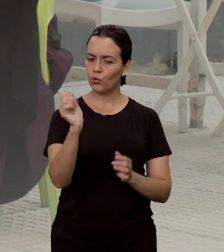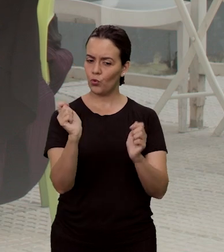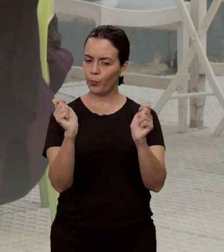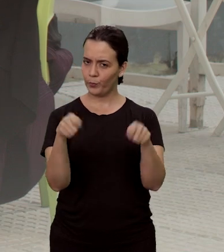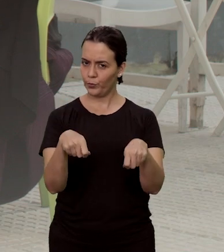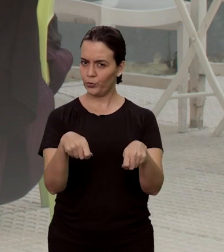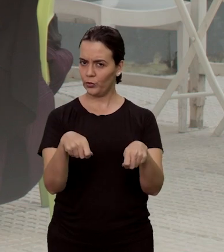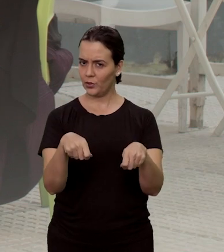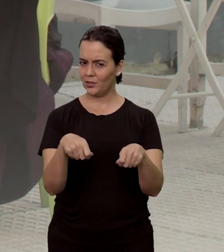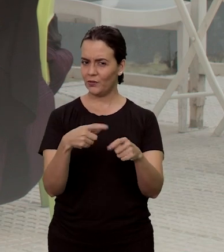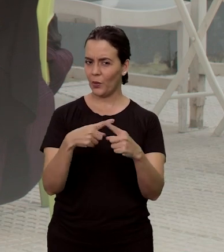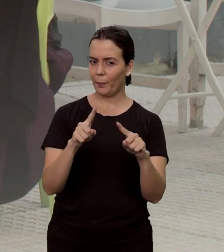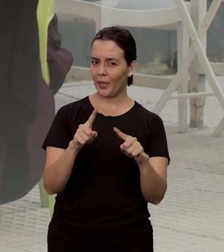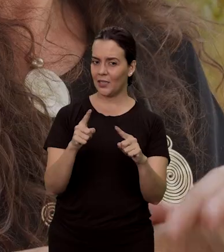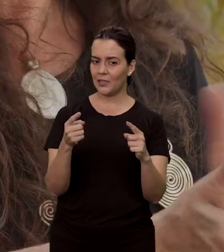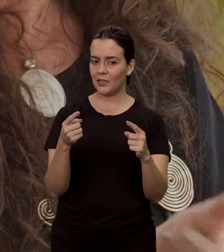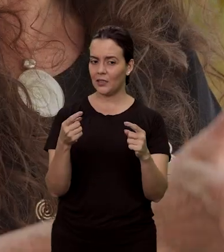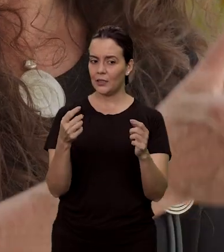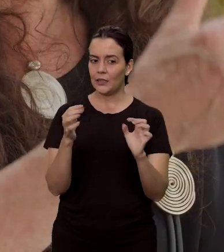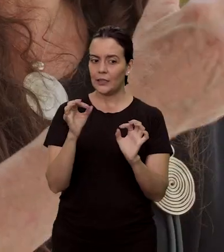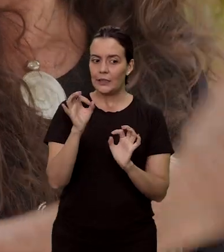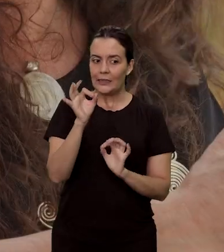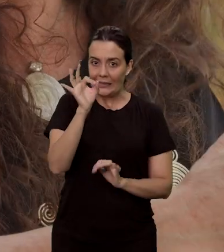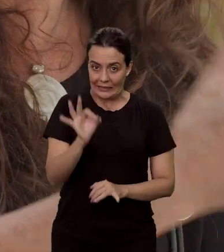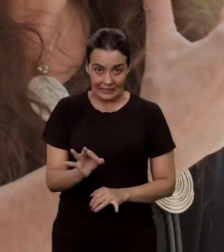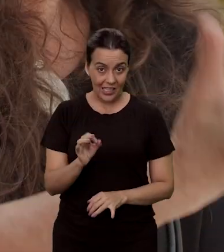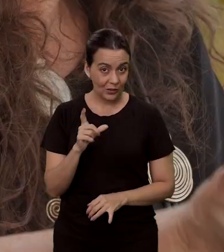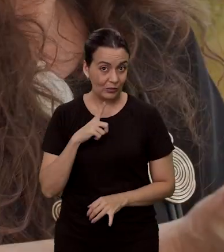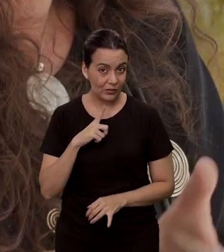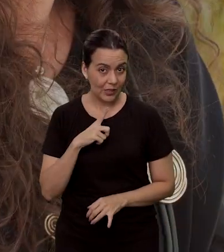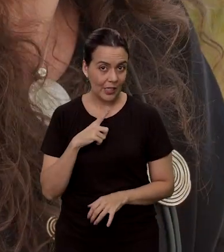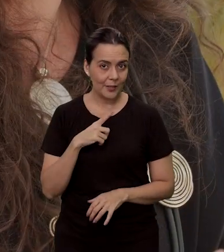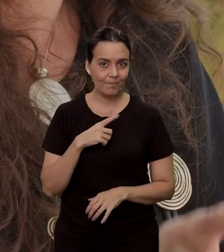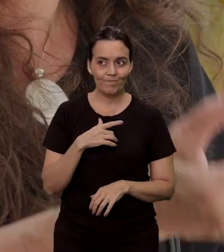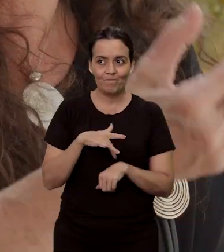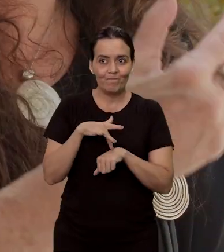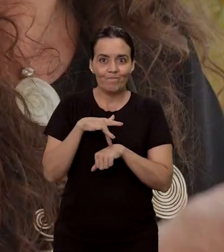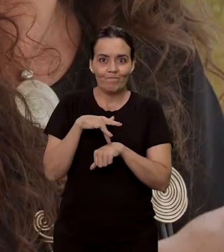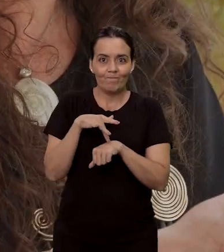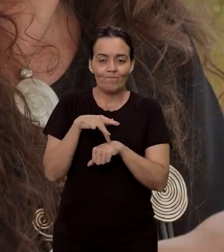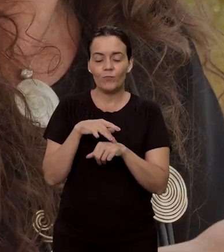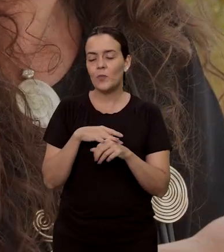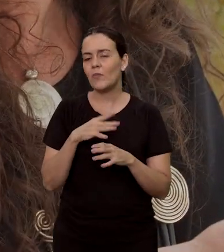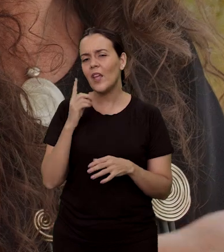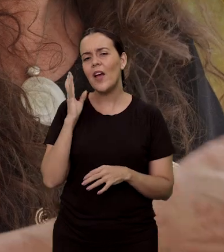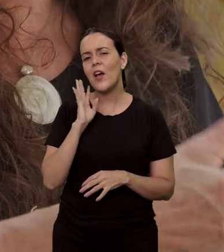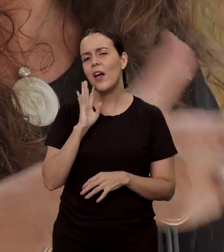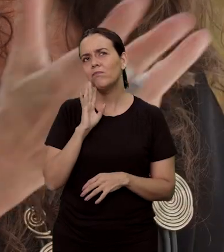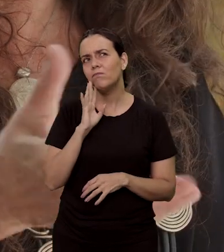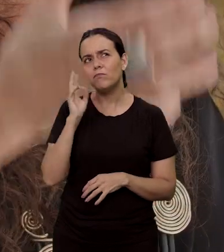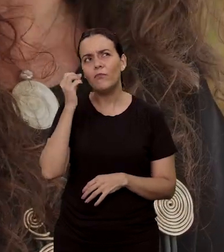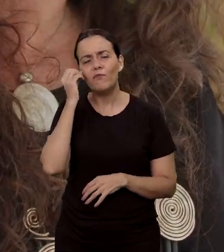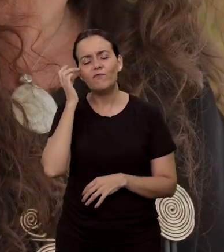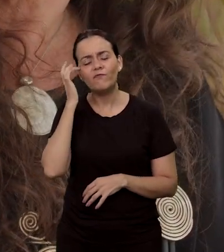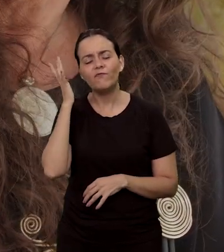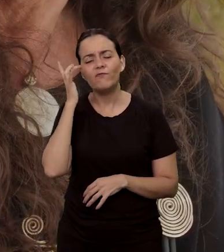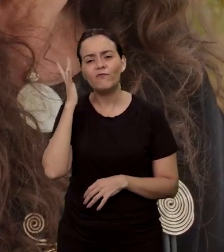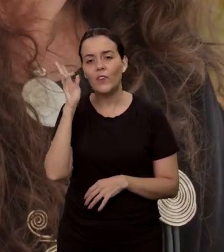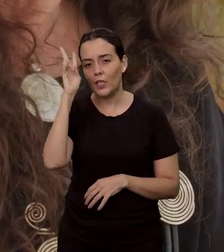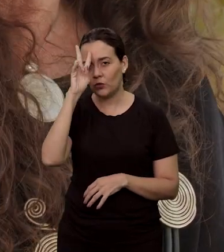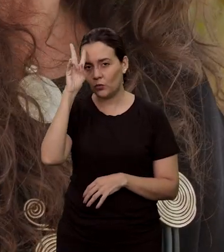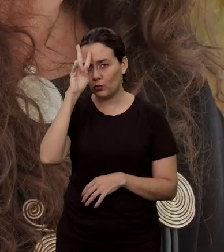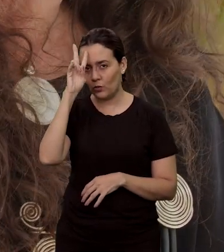que improváveis, né? Sim. E é muito importante, é muito mais fácil pensar em distopia, mas é muito